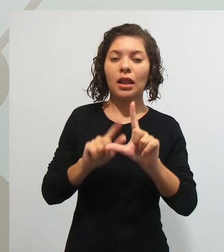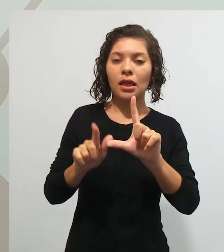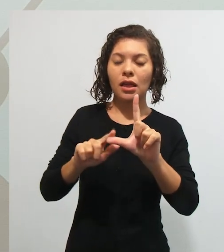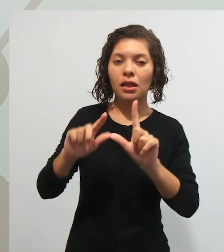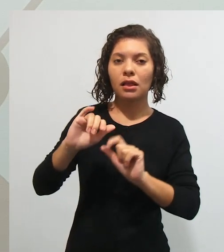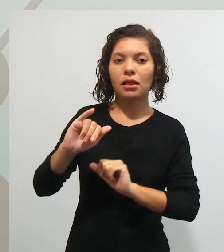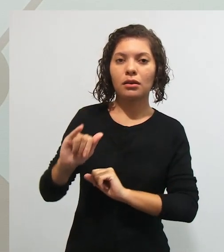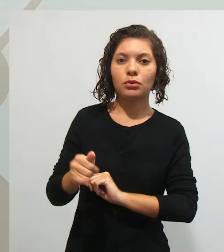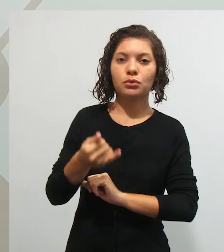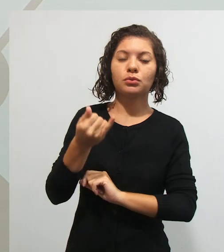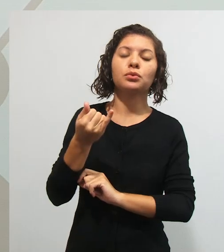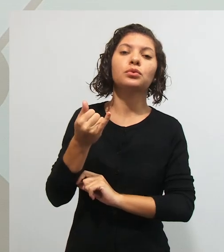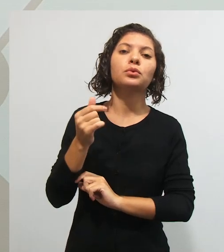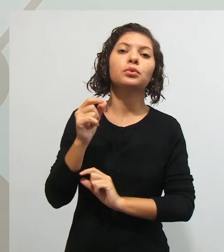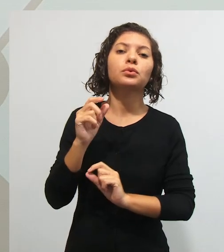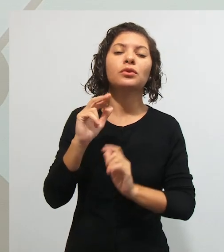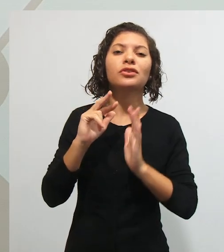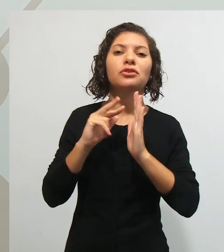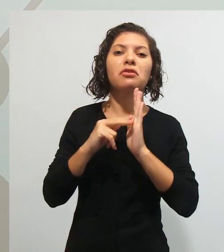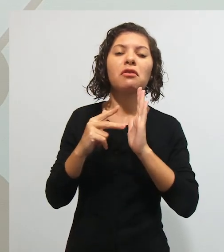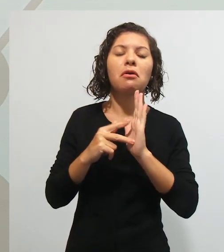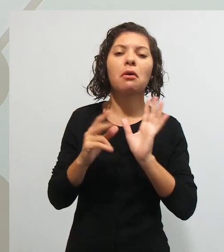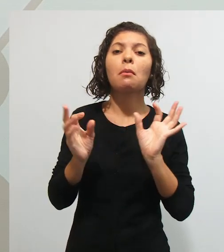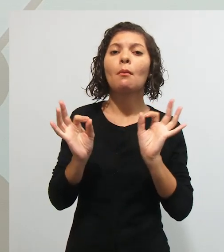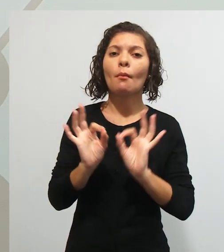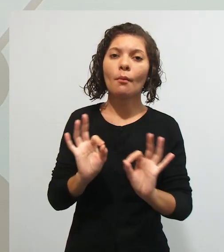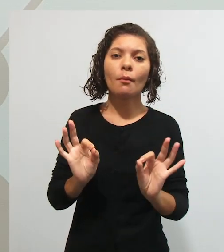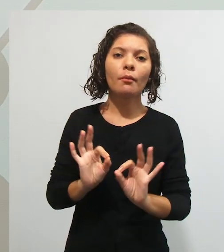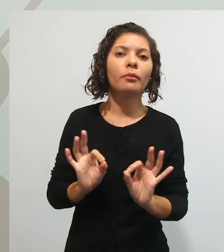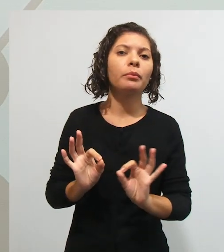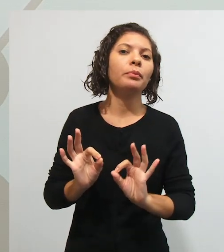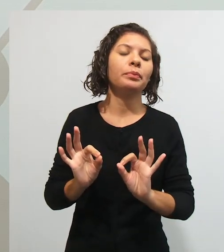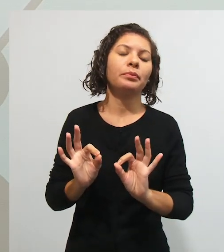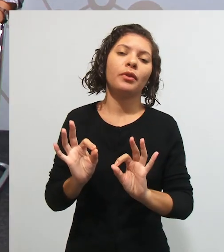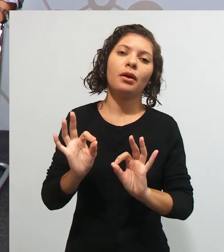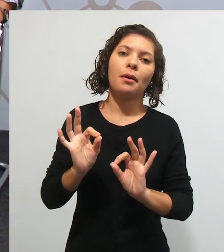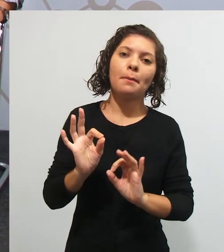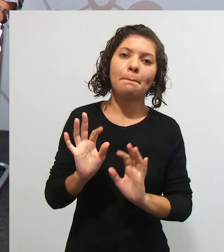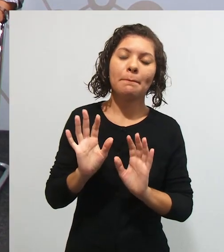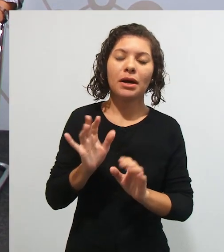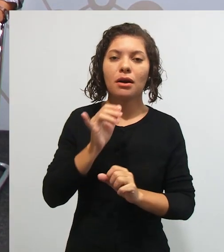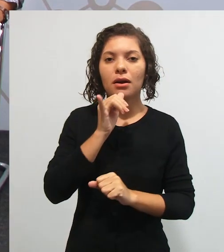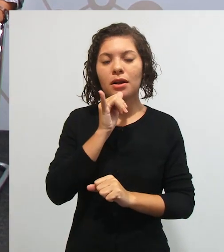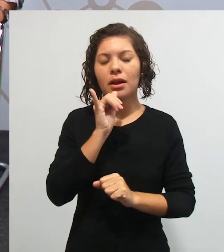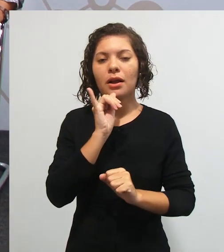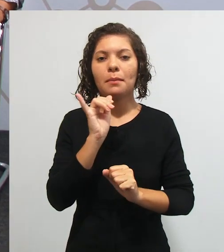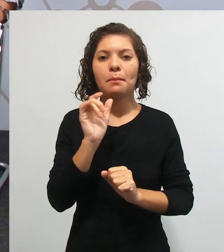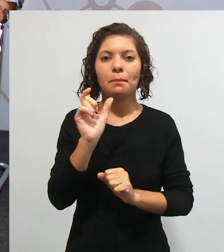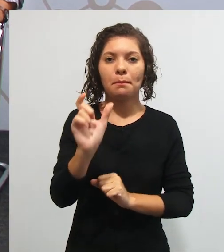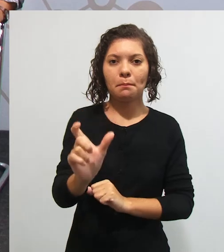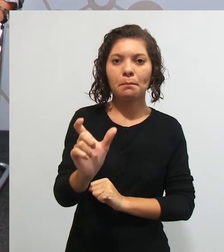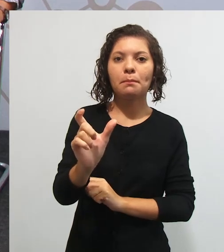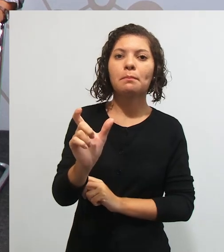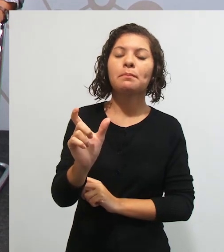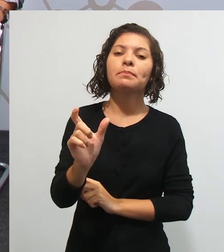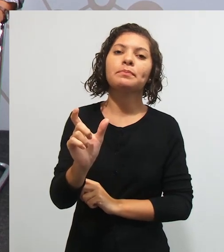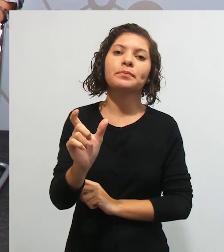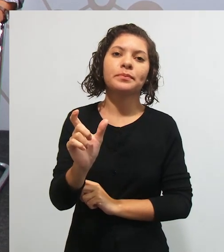o J por si só significa nada, né? Numa palavra como...